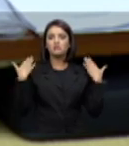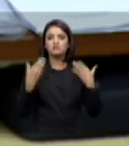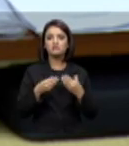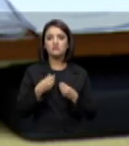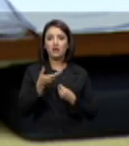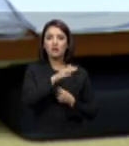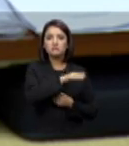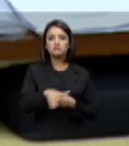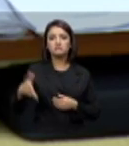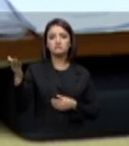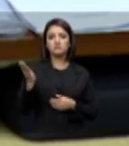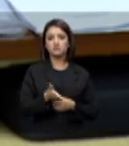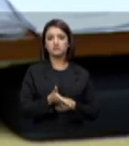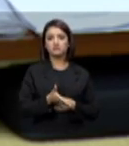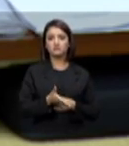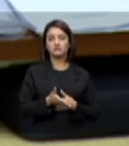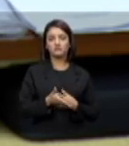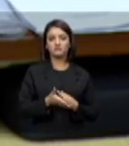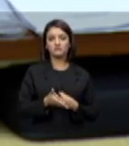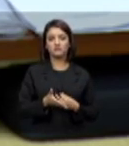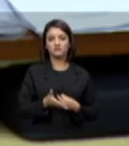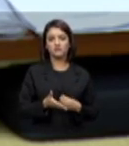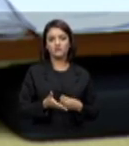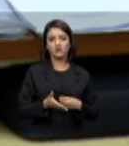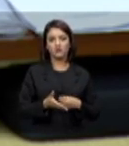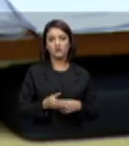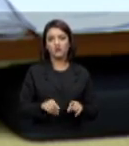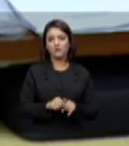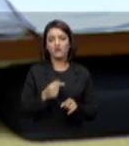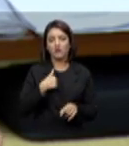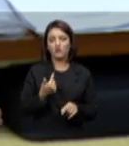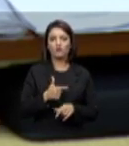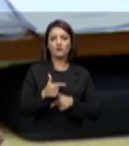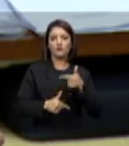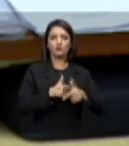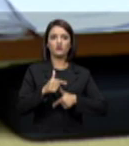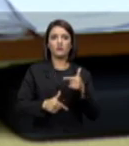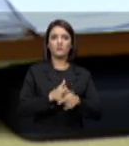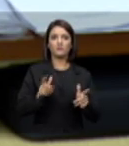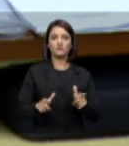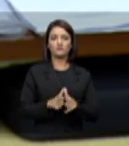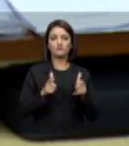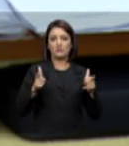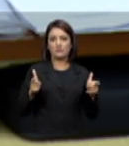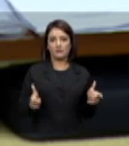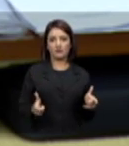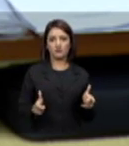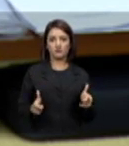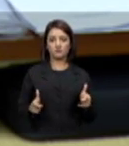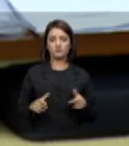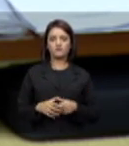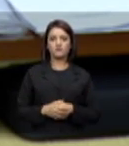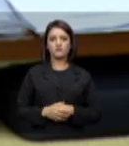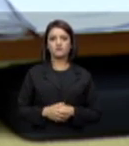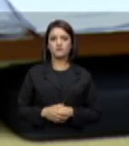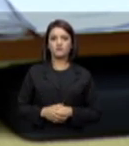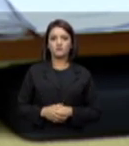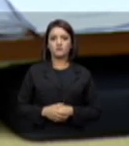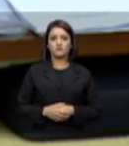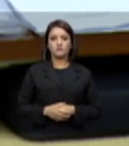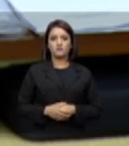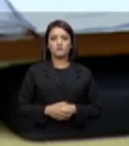stinger lipoparme até um trabalho maior né na condução desse processo